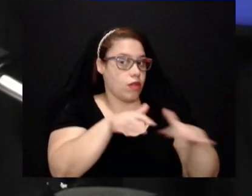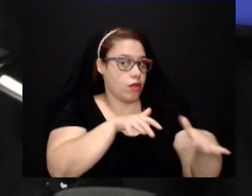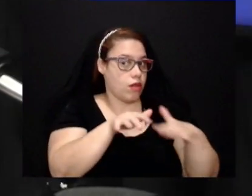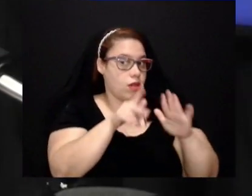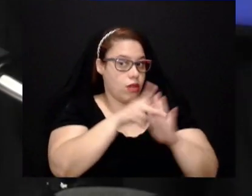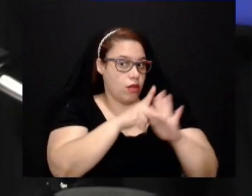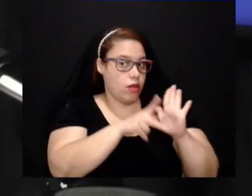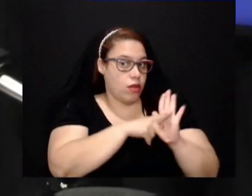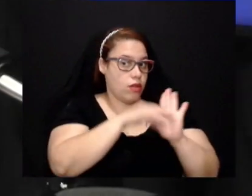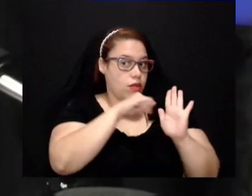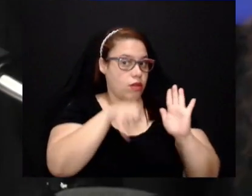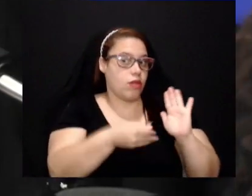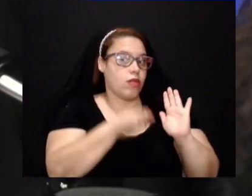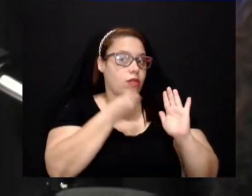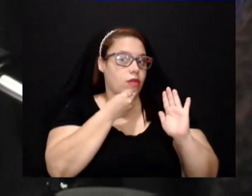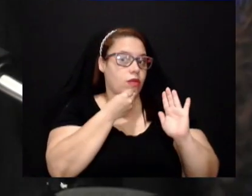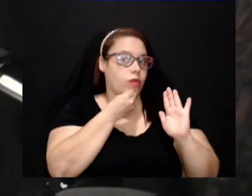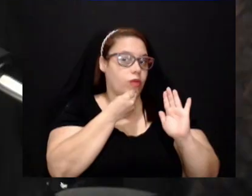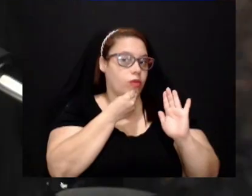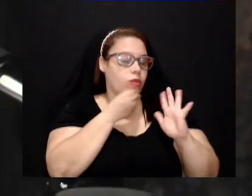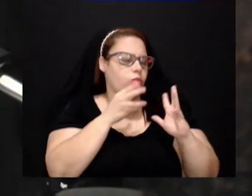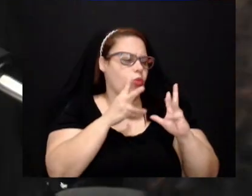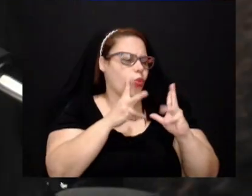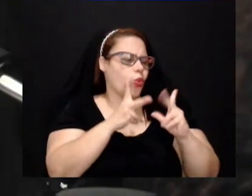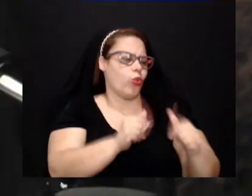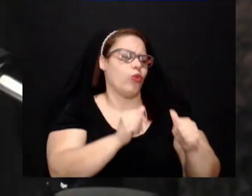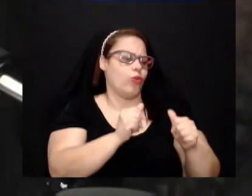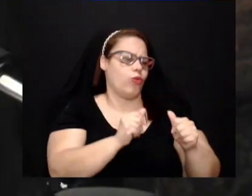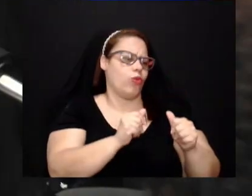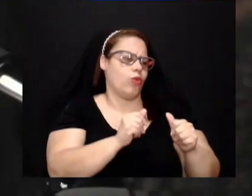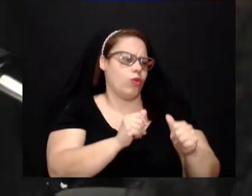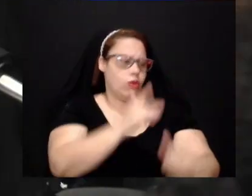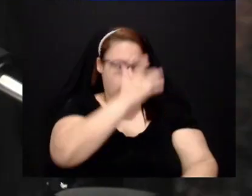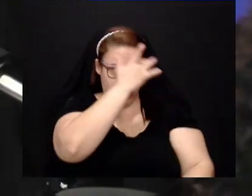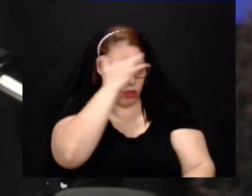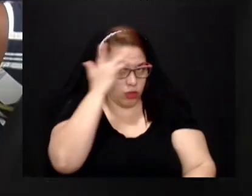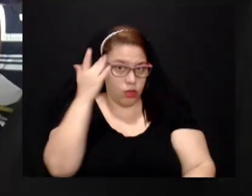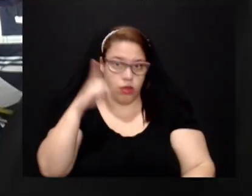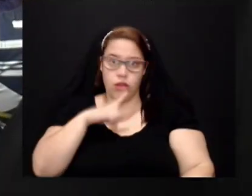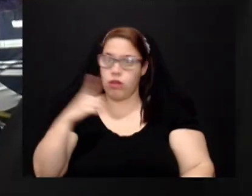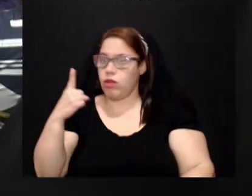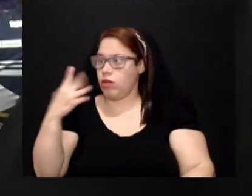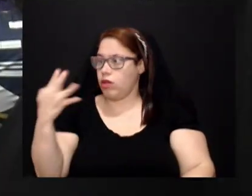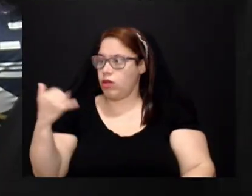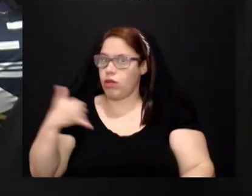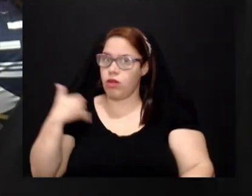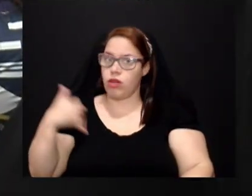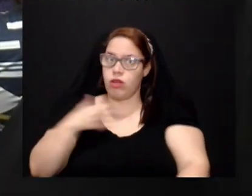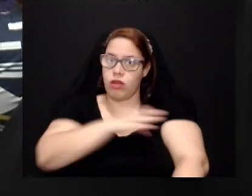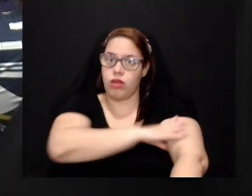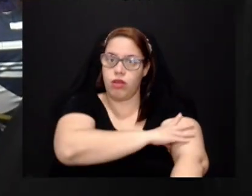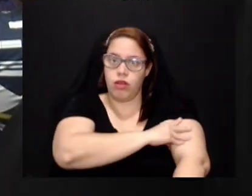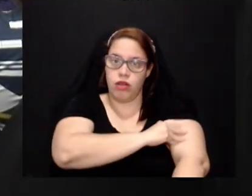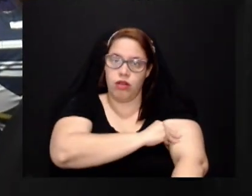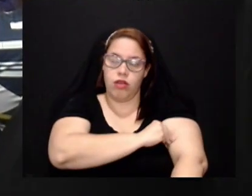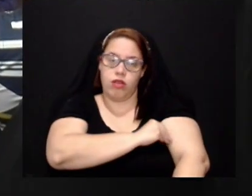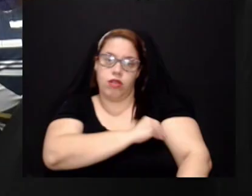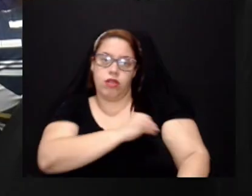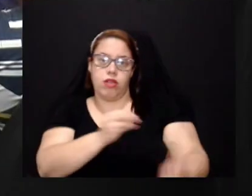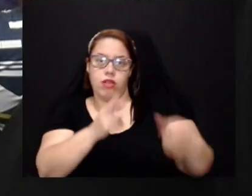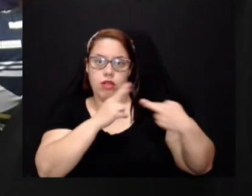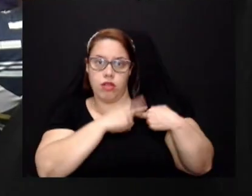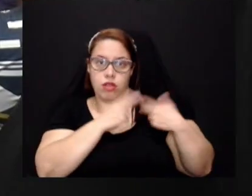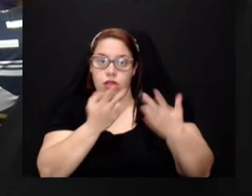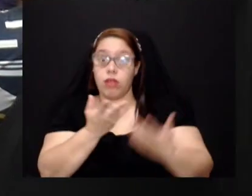para muita gente, né? Muitas pessoas. Gente, eu tinha 14 anos, eu estava lá com essa responsabilidade. Era né?